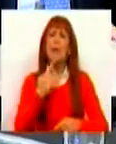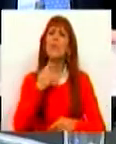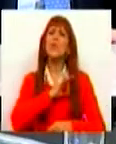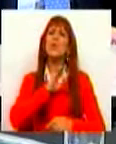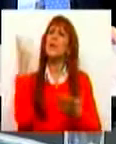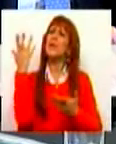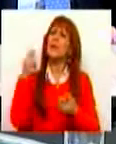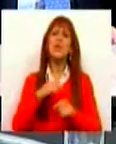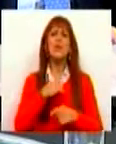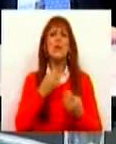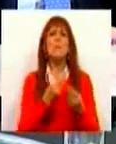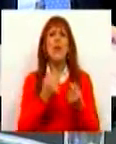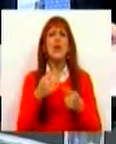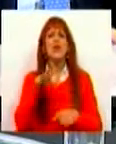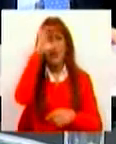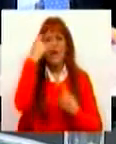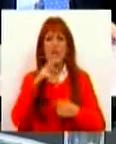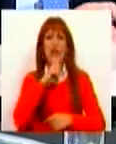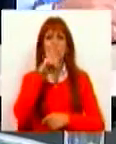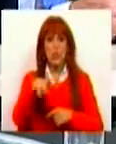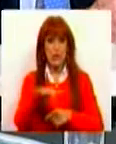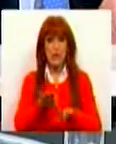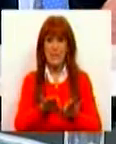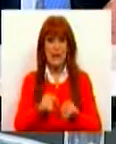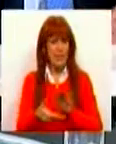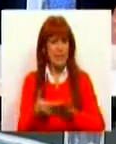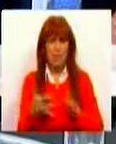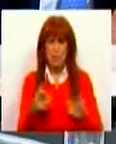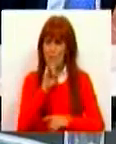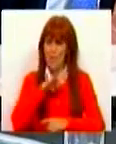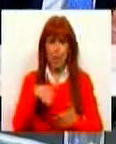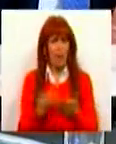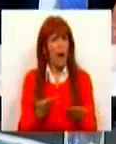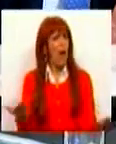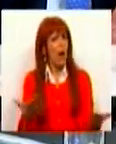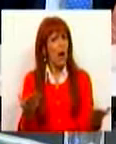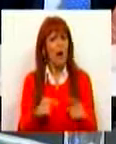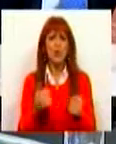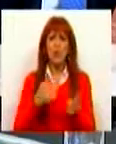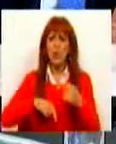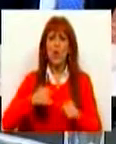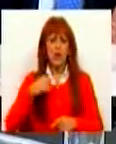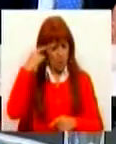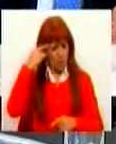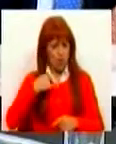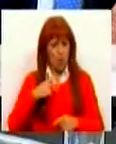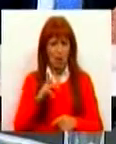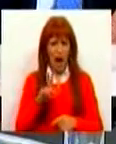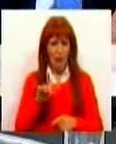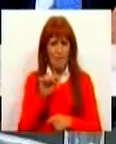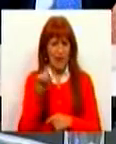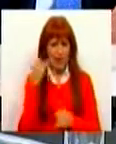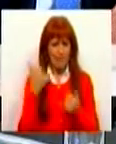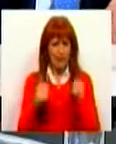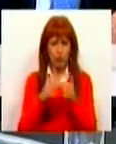Vossa Excelência que meios dispõe o Governo para responder a uma situação de emergência que possa ocorrer. Todos temos consciência que Almaraz é um risco